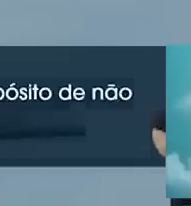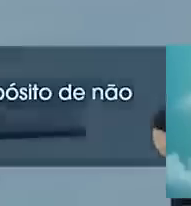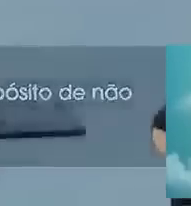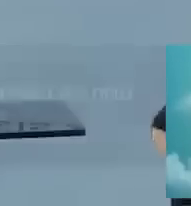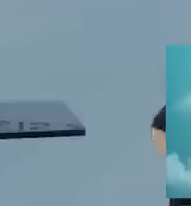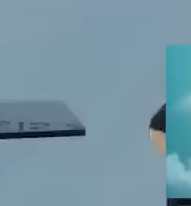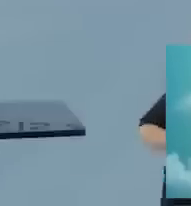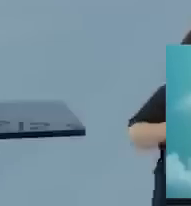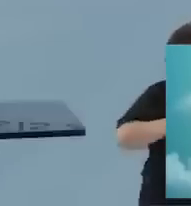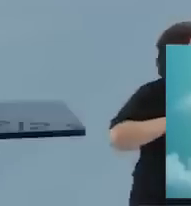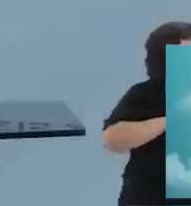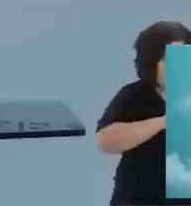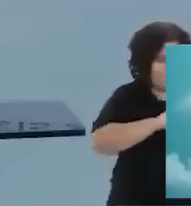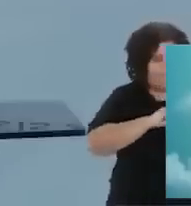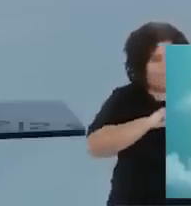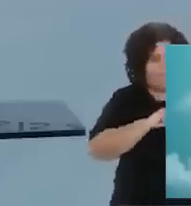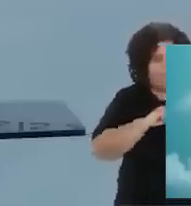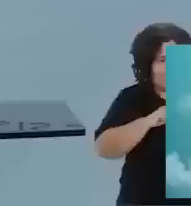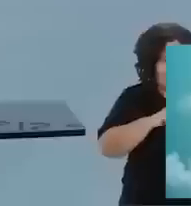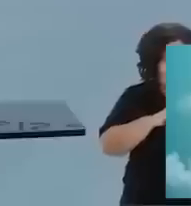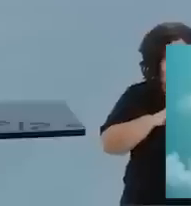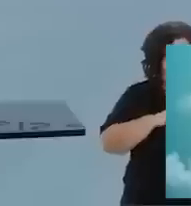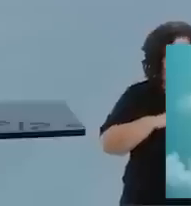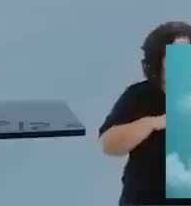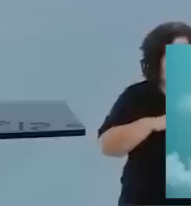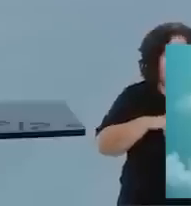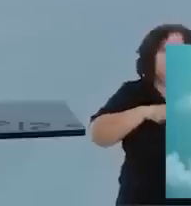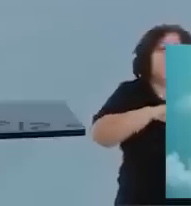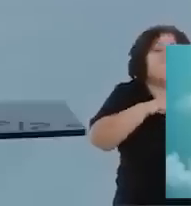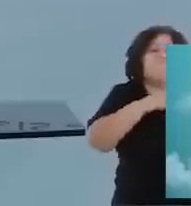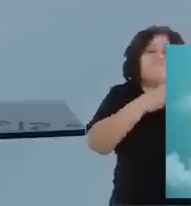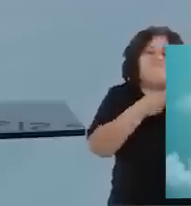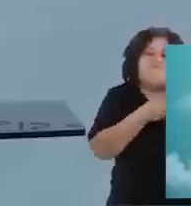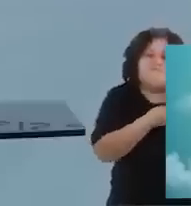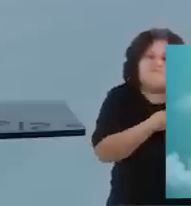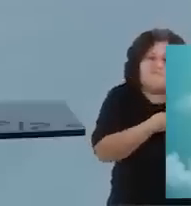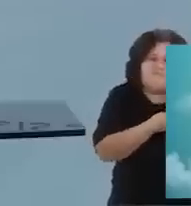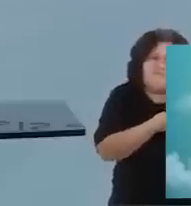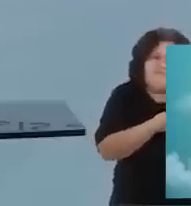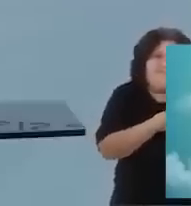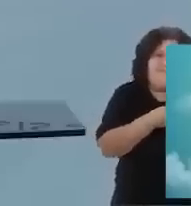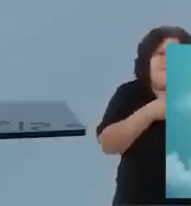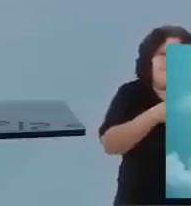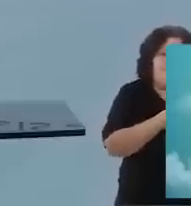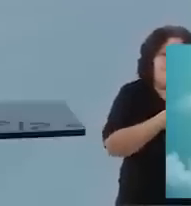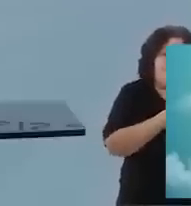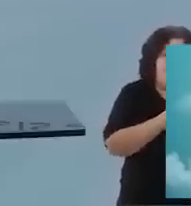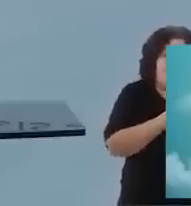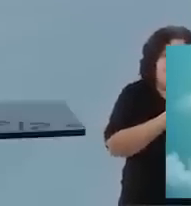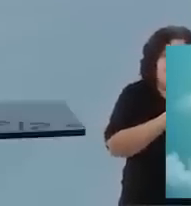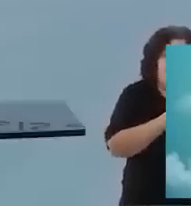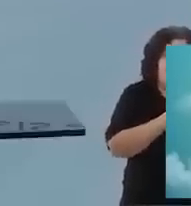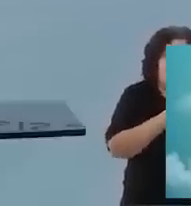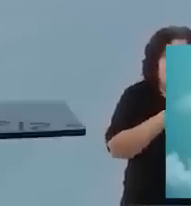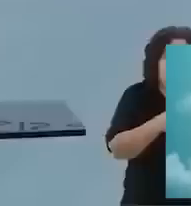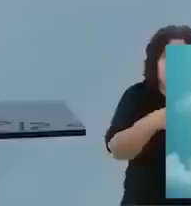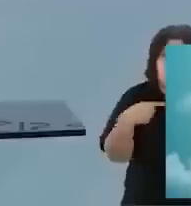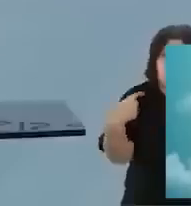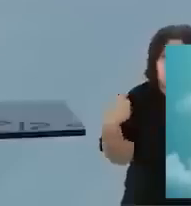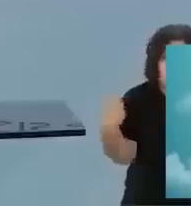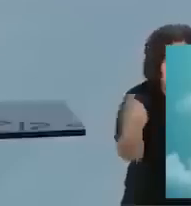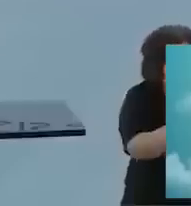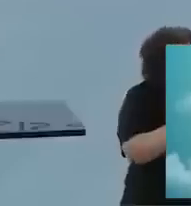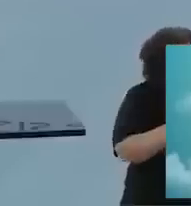Meus amados irmãos, o que o texto está querendo nos ensinar é que o nosso papel não é ser juiz do